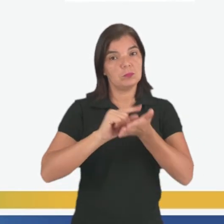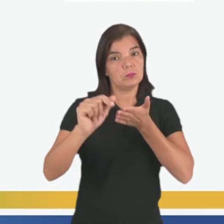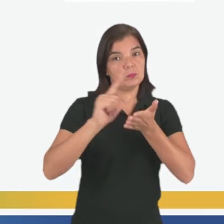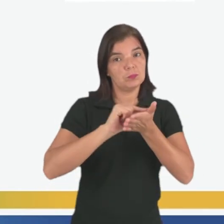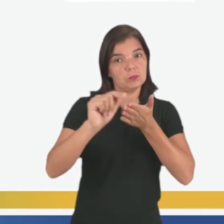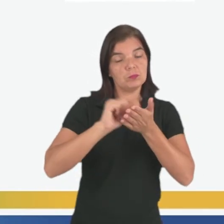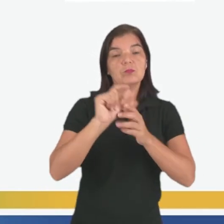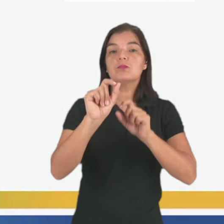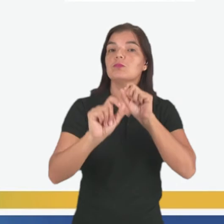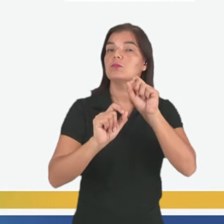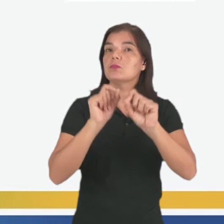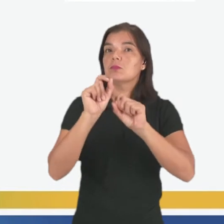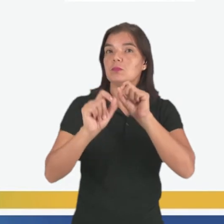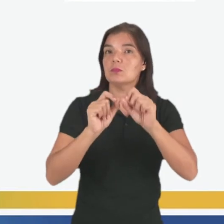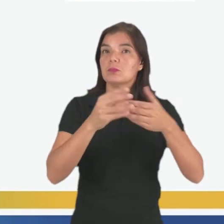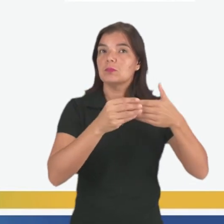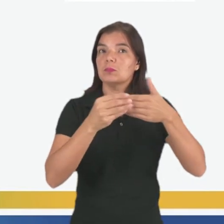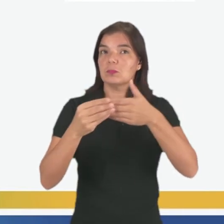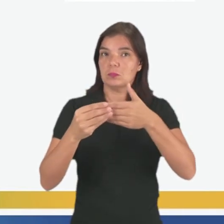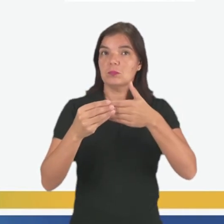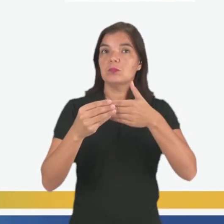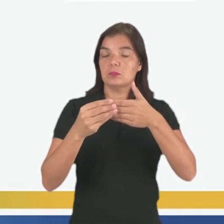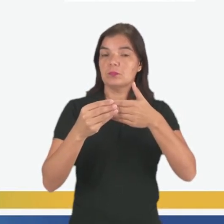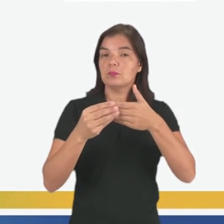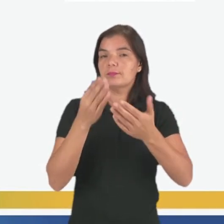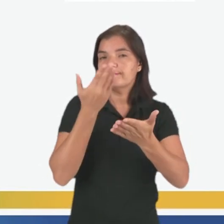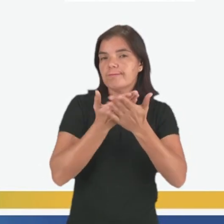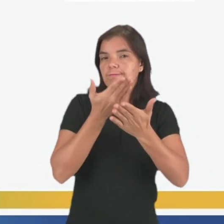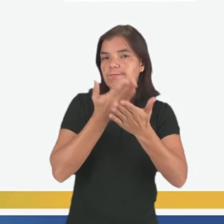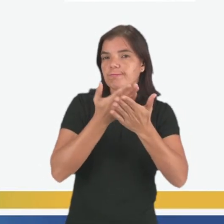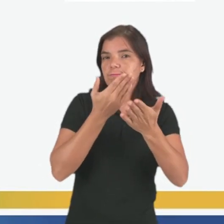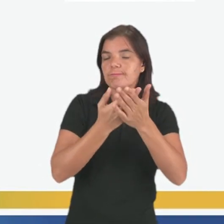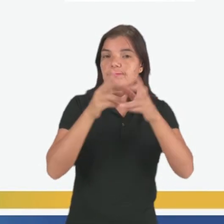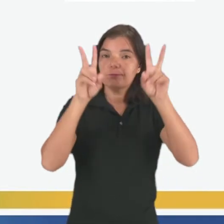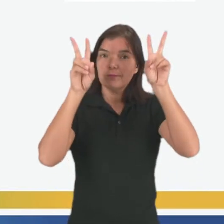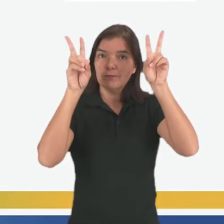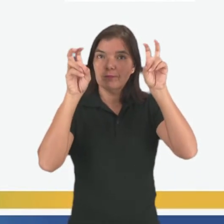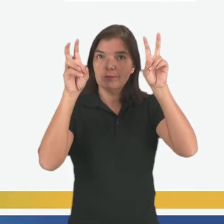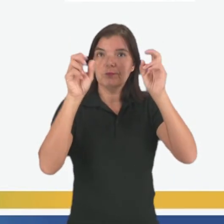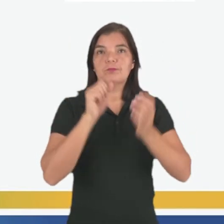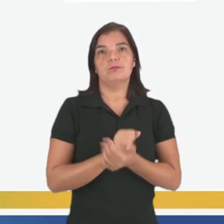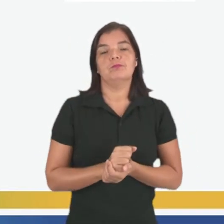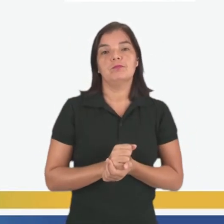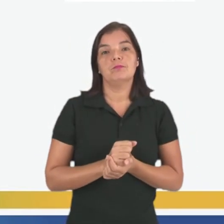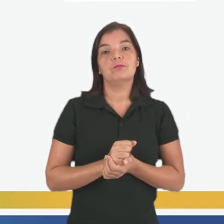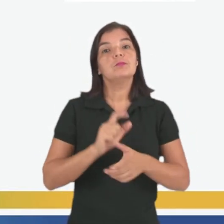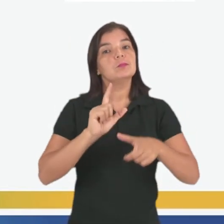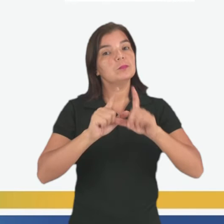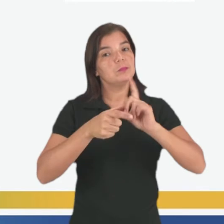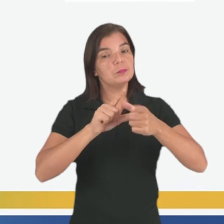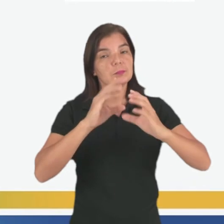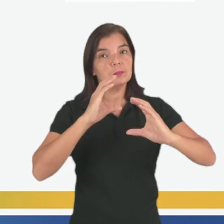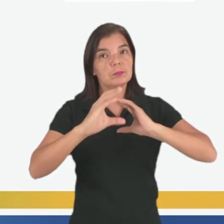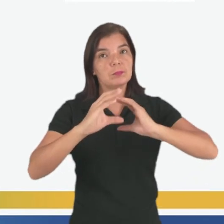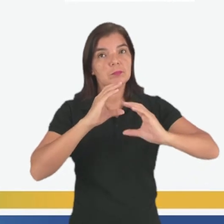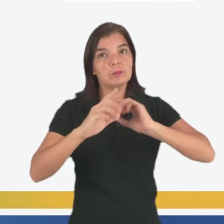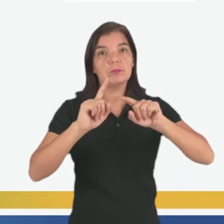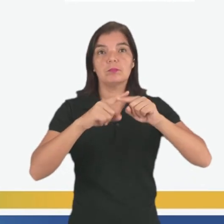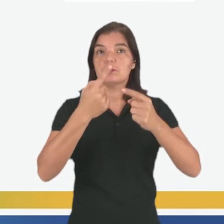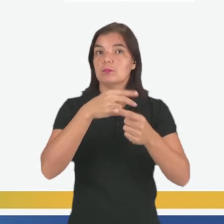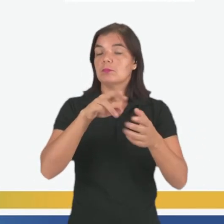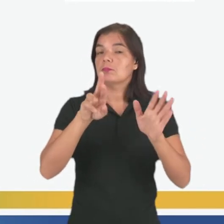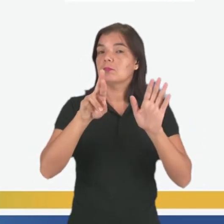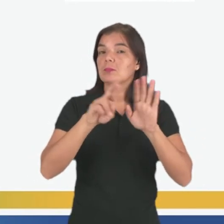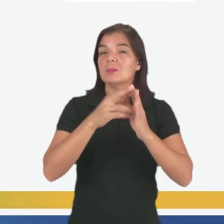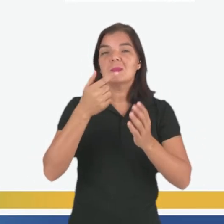artigo científico é trazer um estudo sobre determinado assunto. A letra da música, sua função